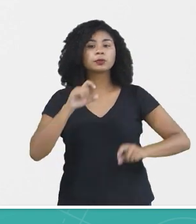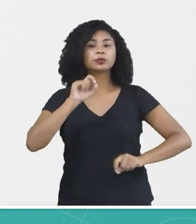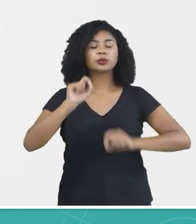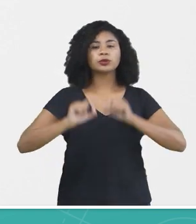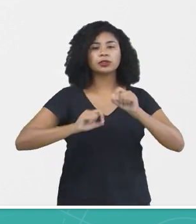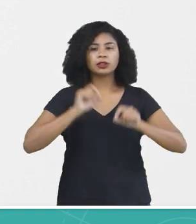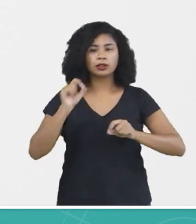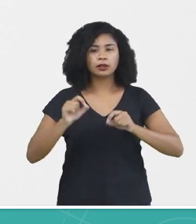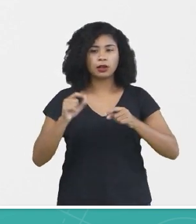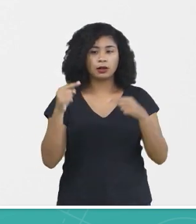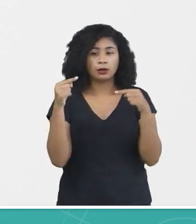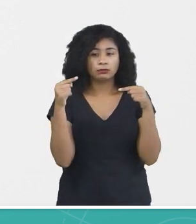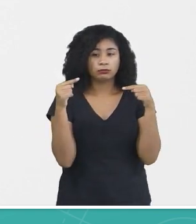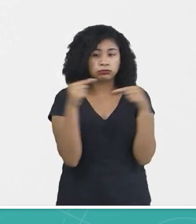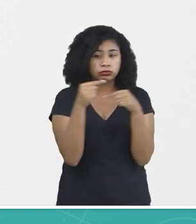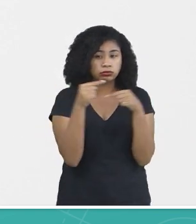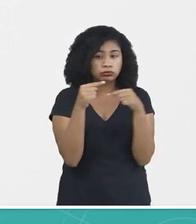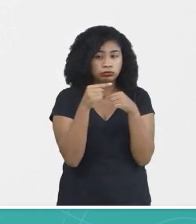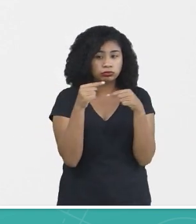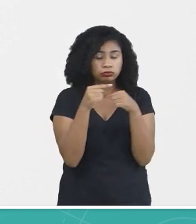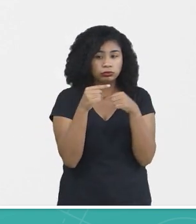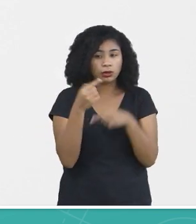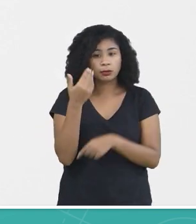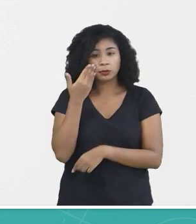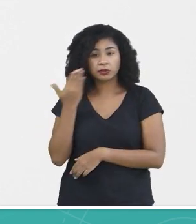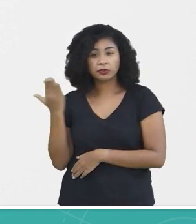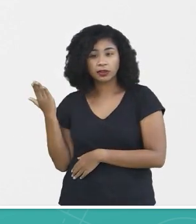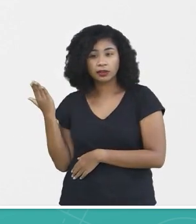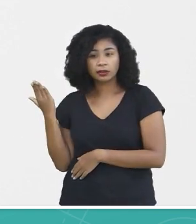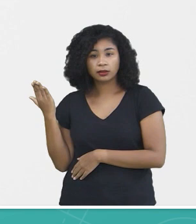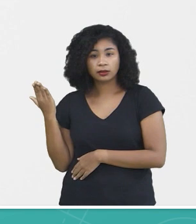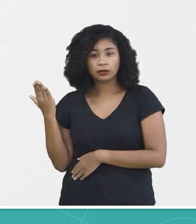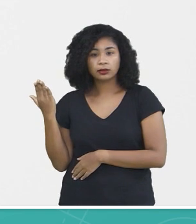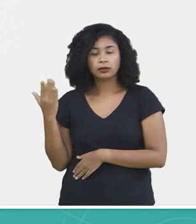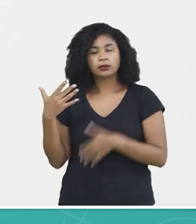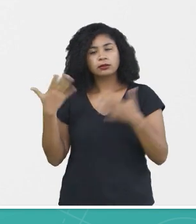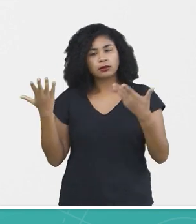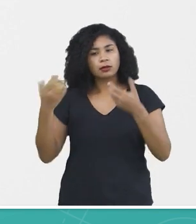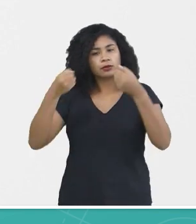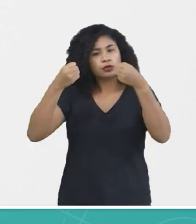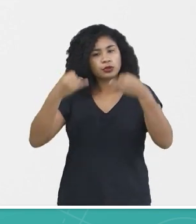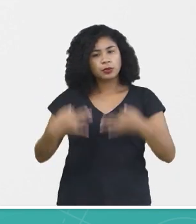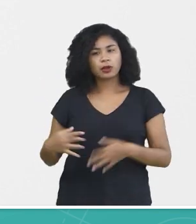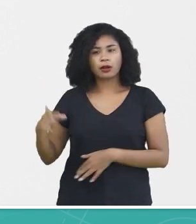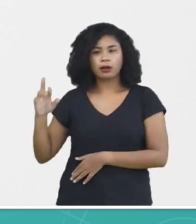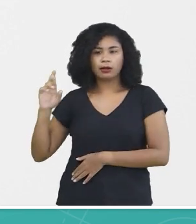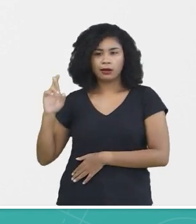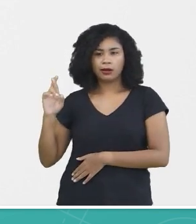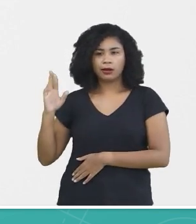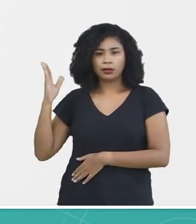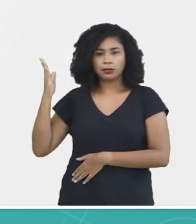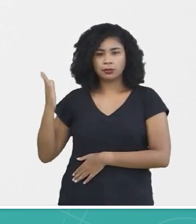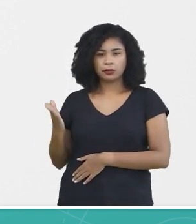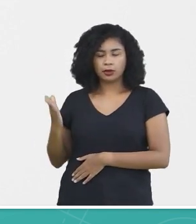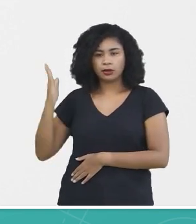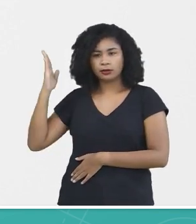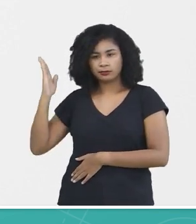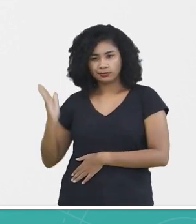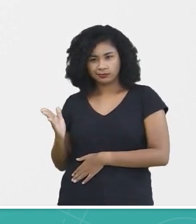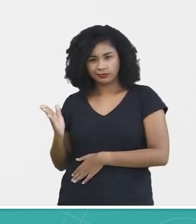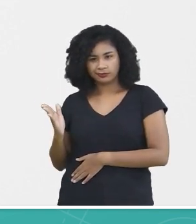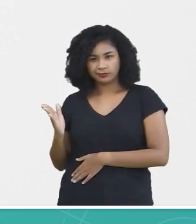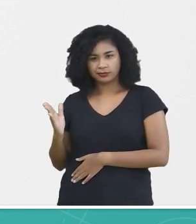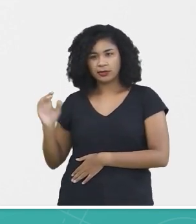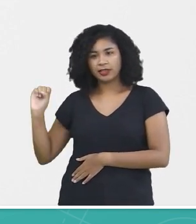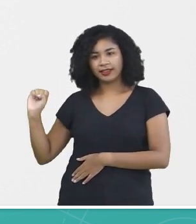são paralelas. Então eu escrevo assim, ó. R é paralelo às duas barrinhas